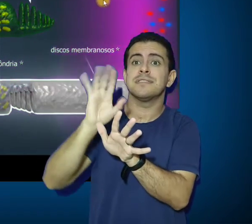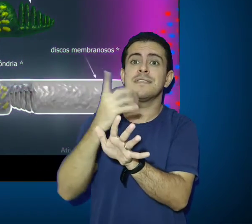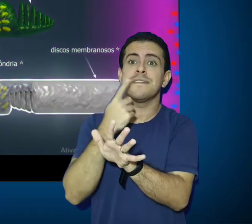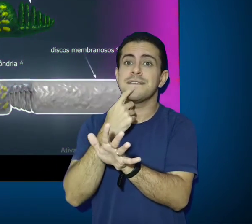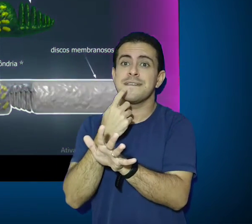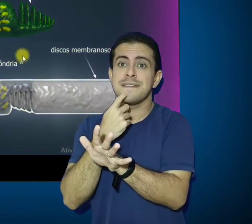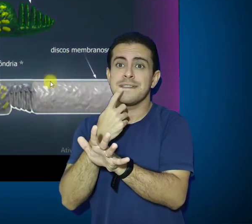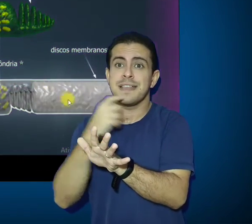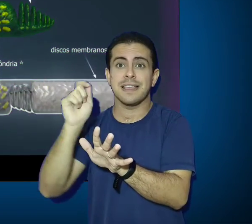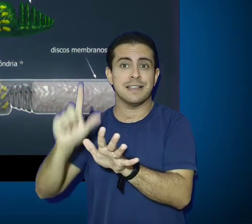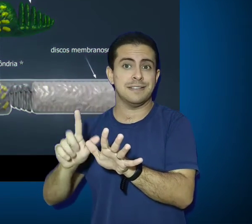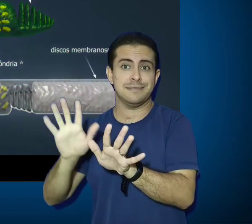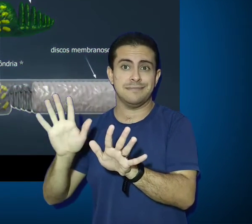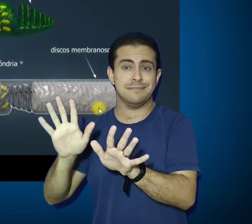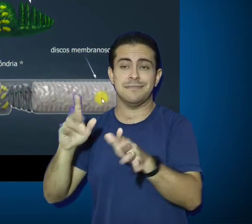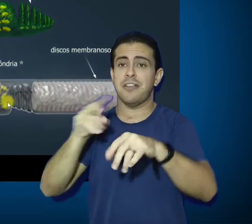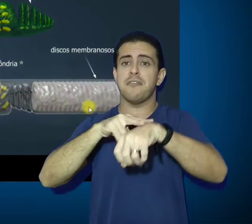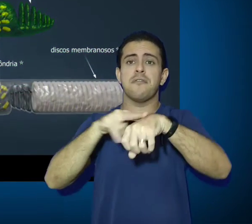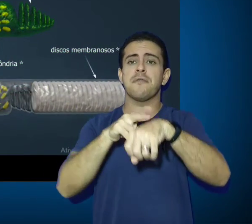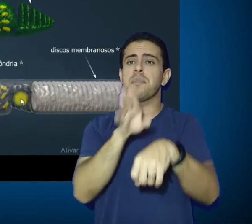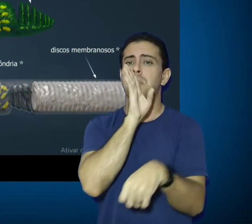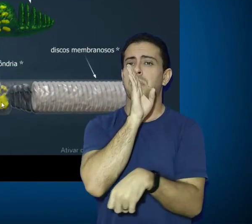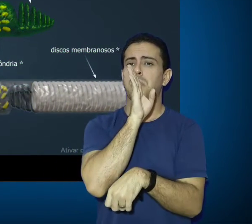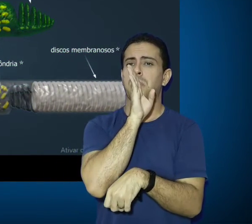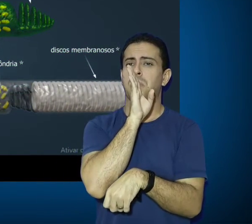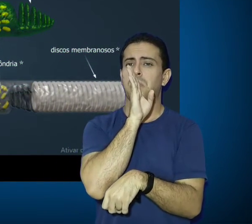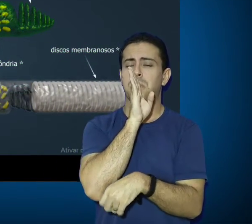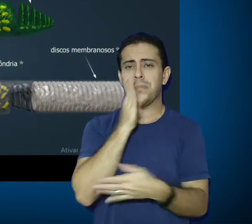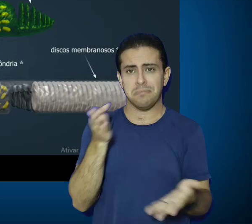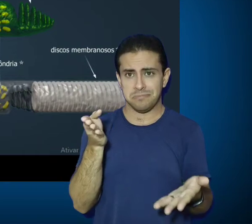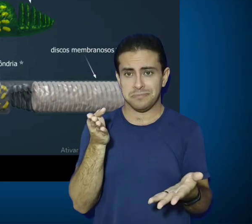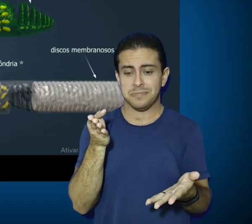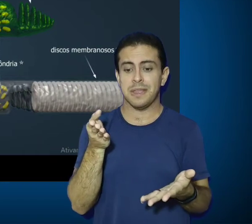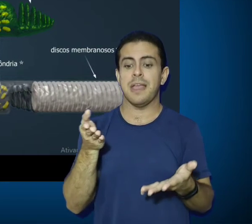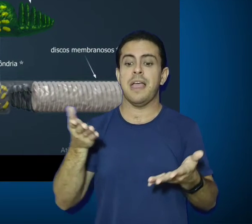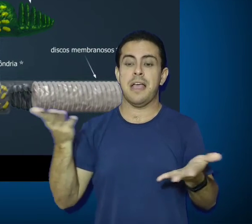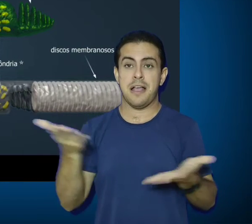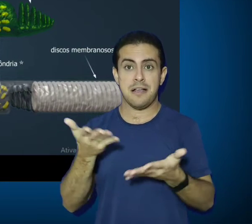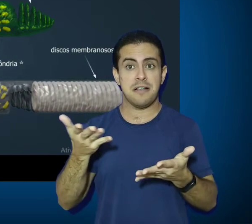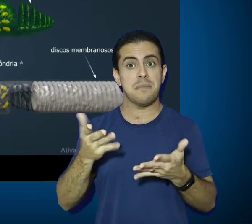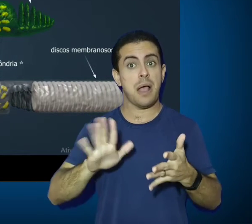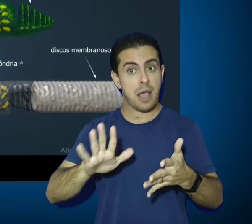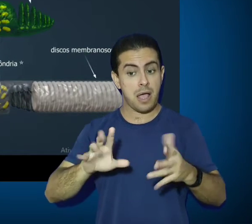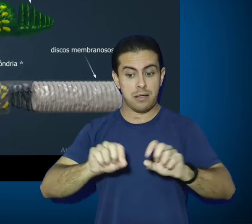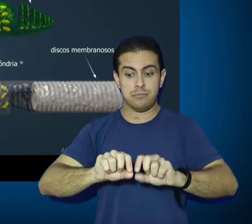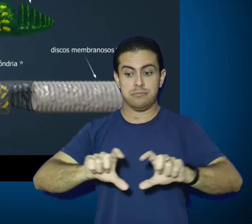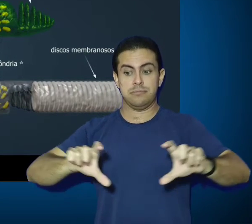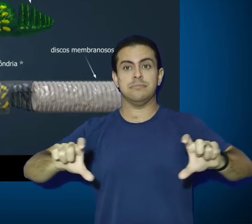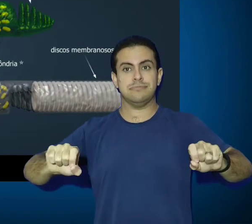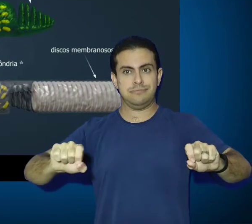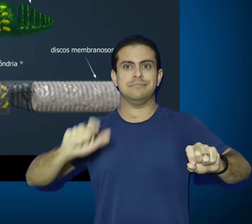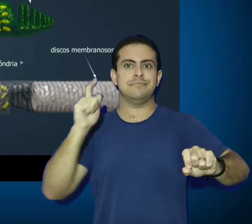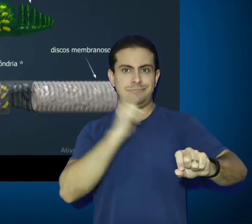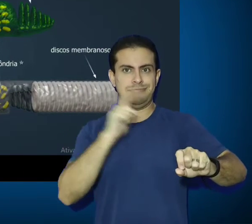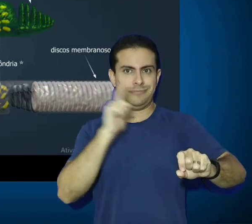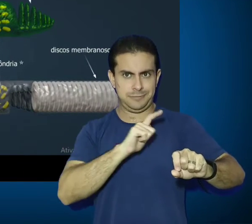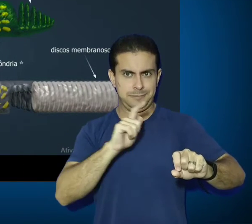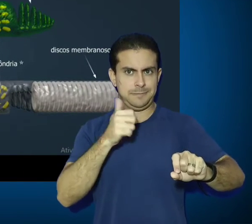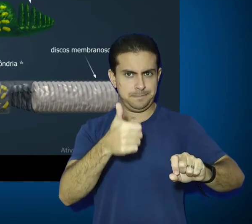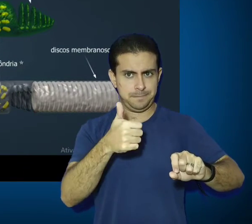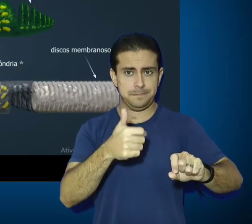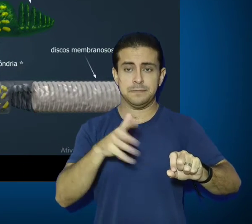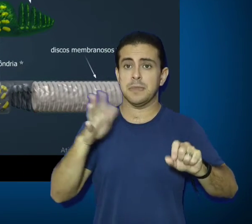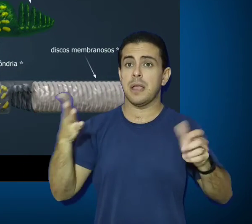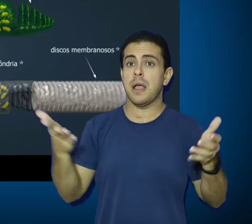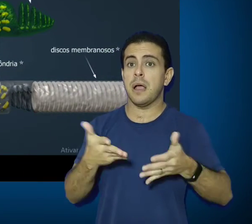vai dar estímulo nenhum. Mas, mais uma vez, os bastonetes estão reagindo. Quando a